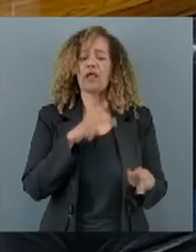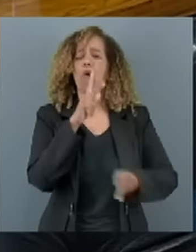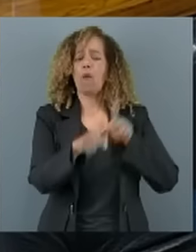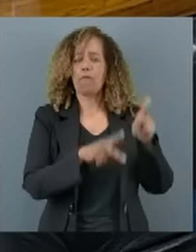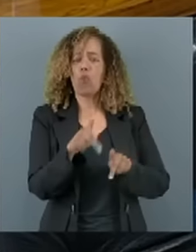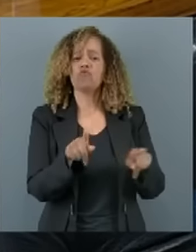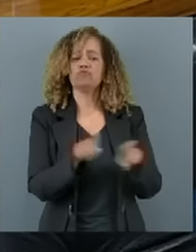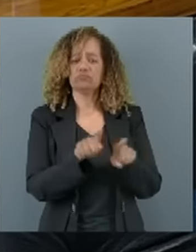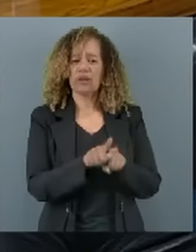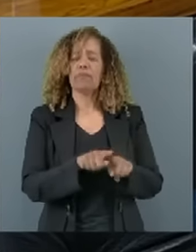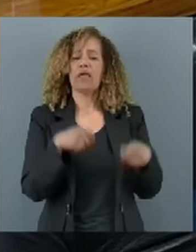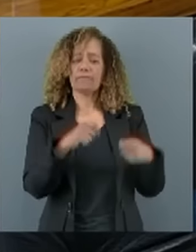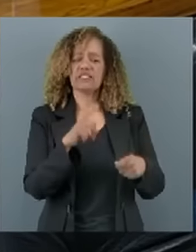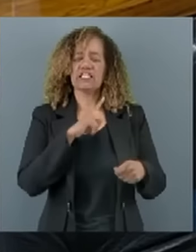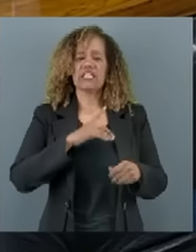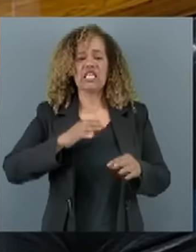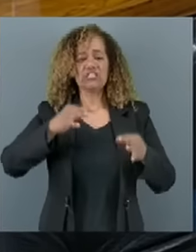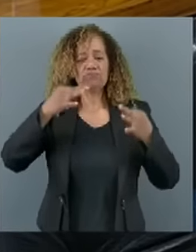tenha